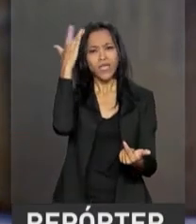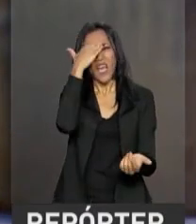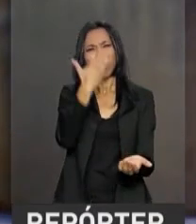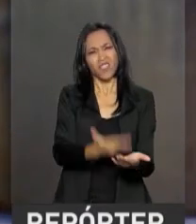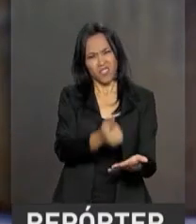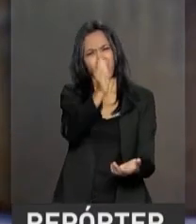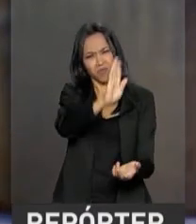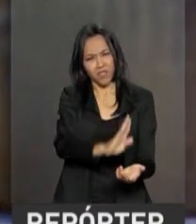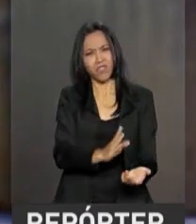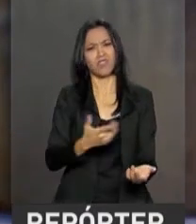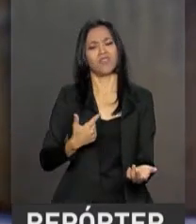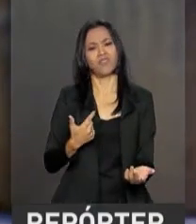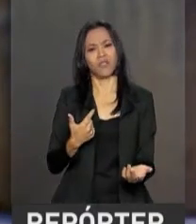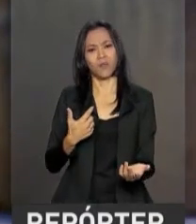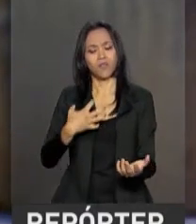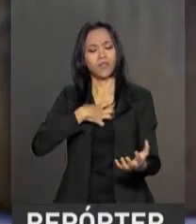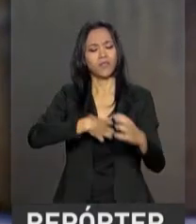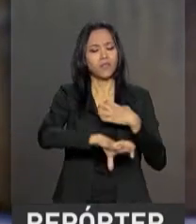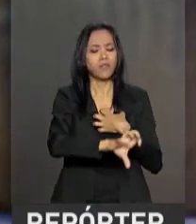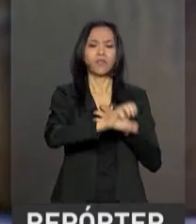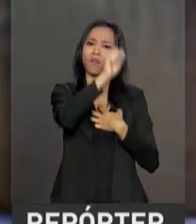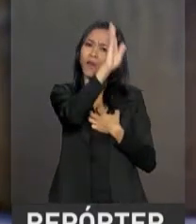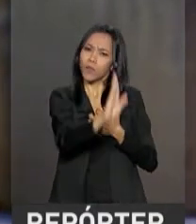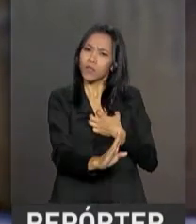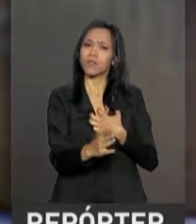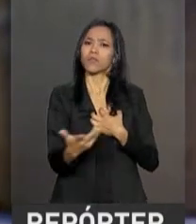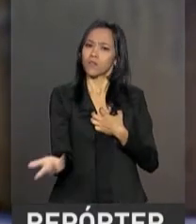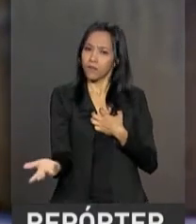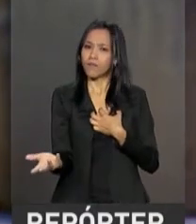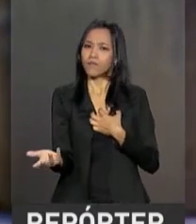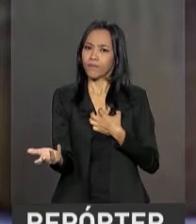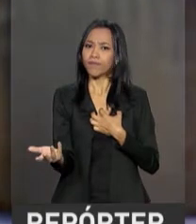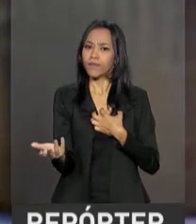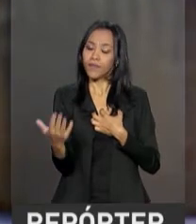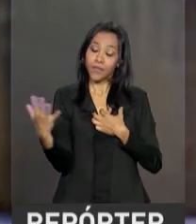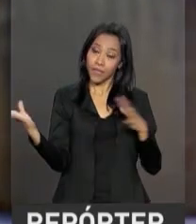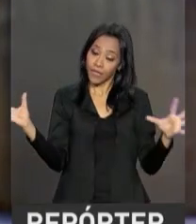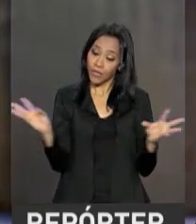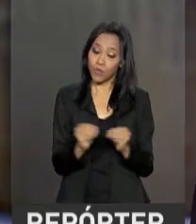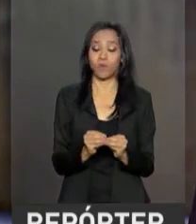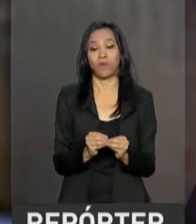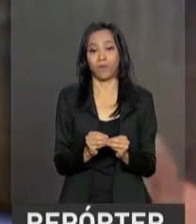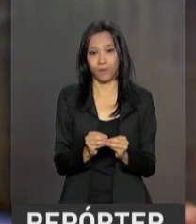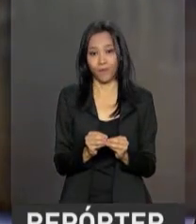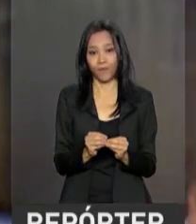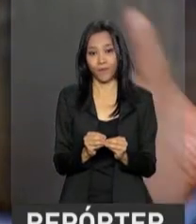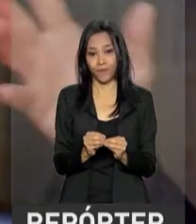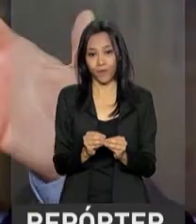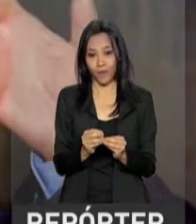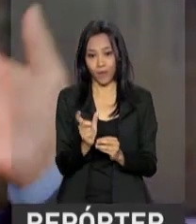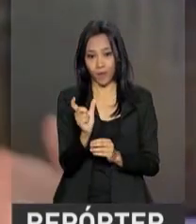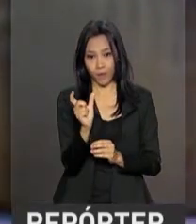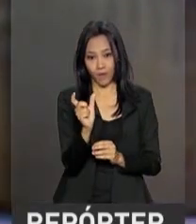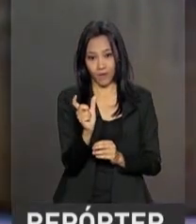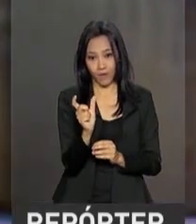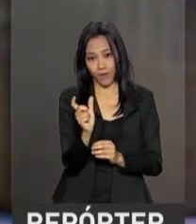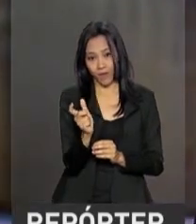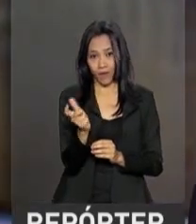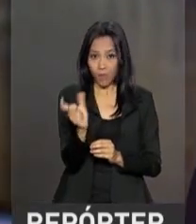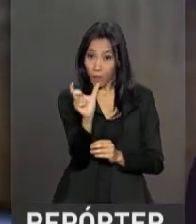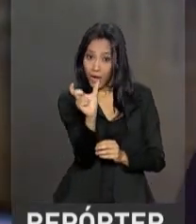gente brasileira, se identificar com o Brasil. Em resumo, a palavra talvez esteja saindo um pouco